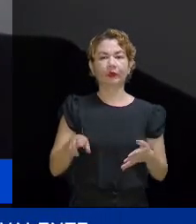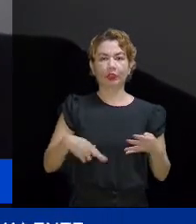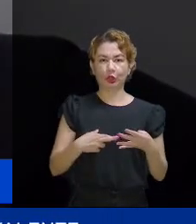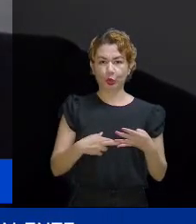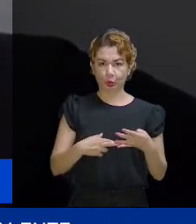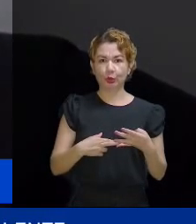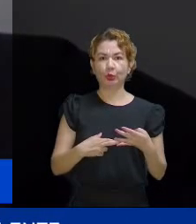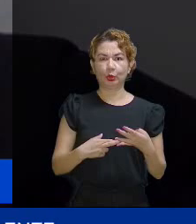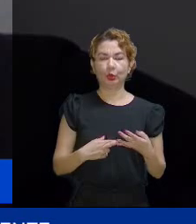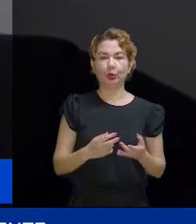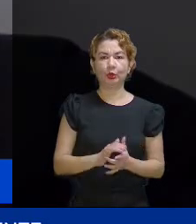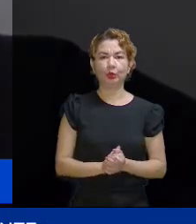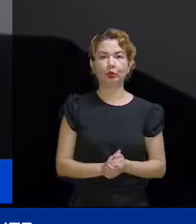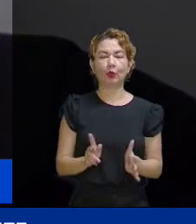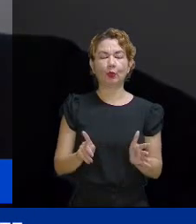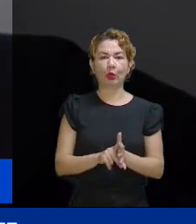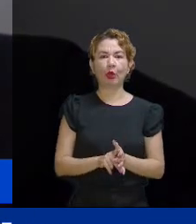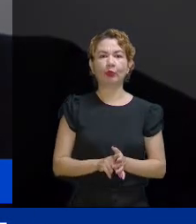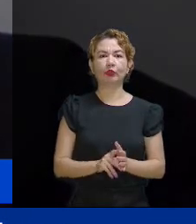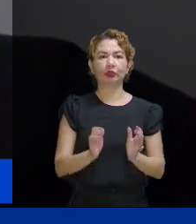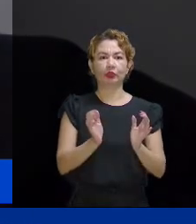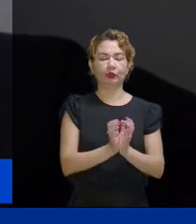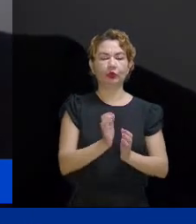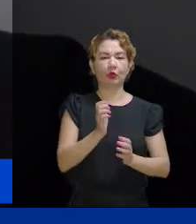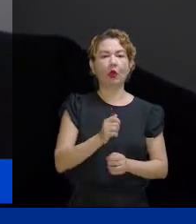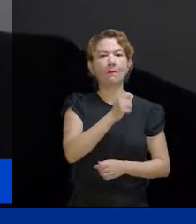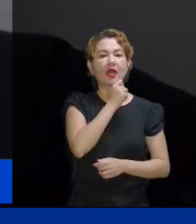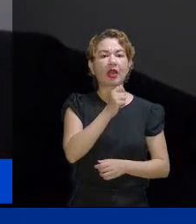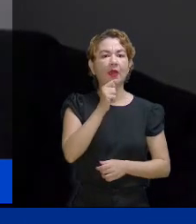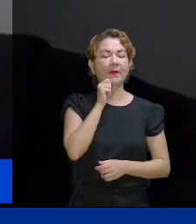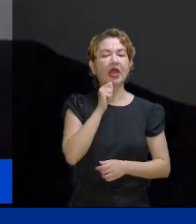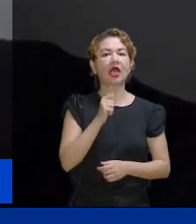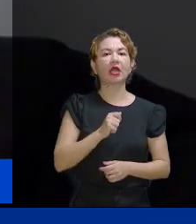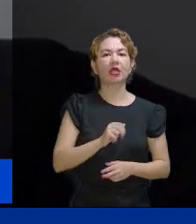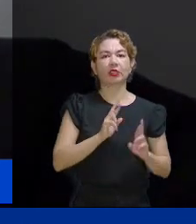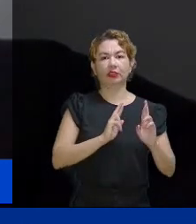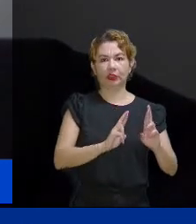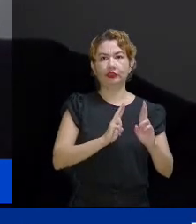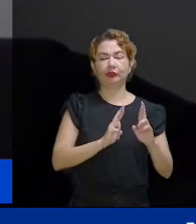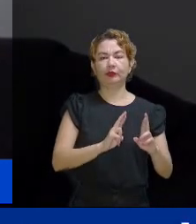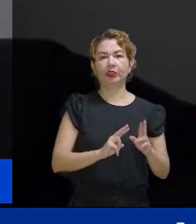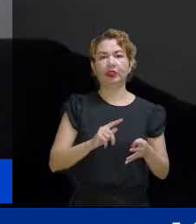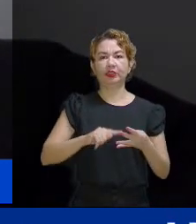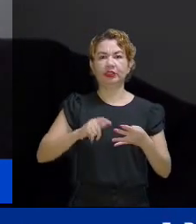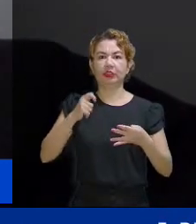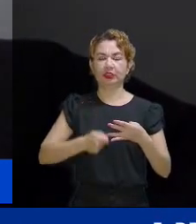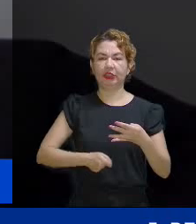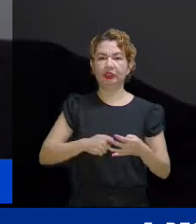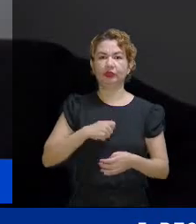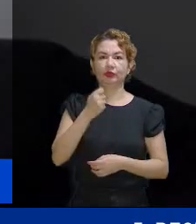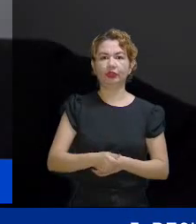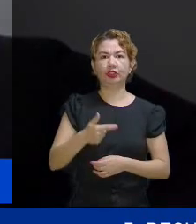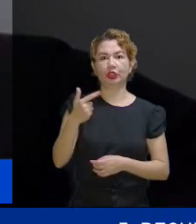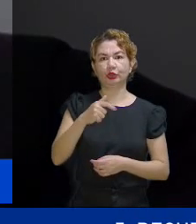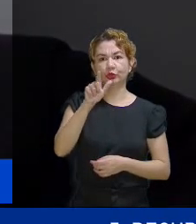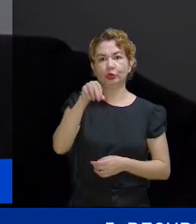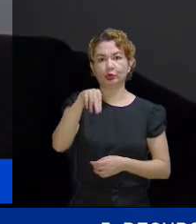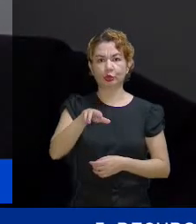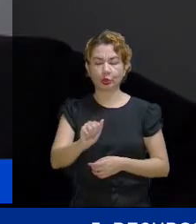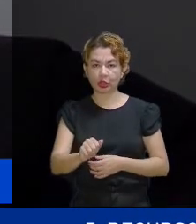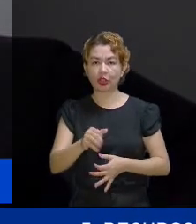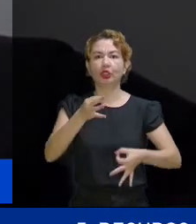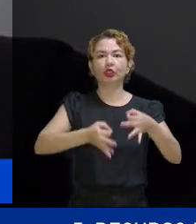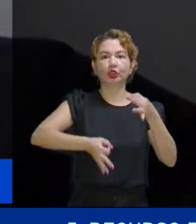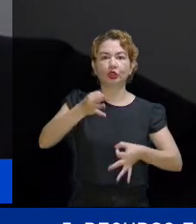eleitoral Em ambiente virtual, juiz Rivaldo Valente. Contra a sentença proferida pelo juízo da segunda zona eleitoral,